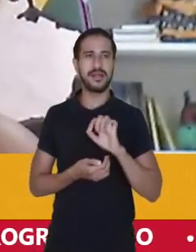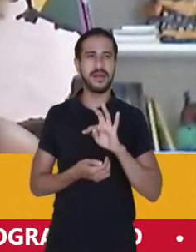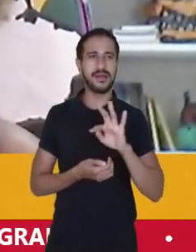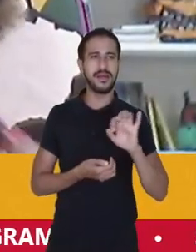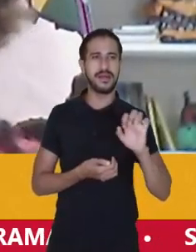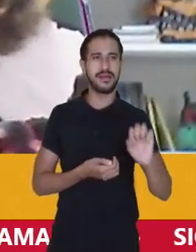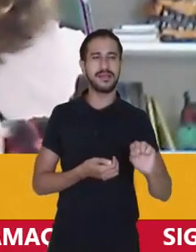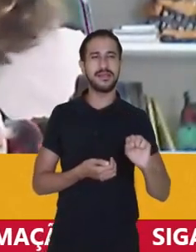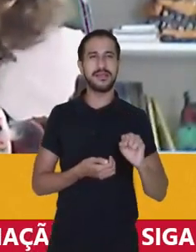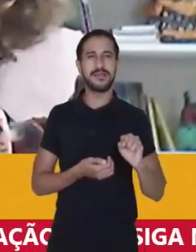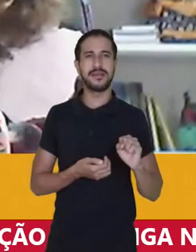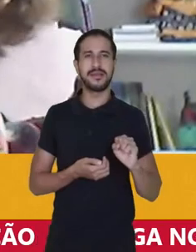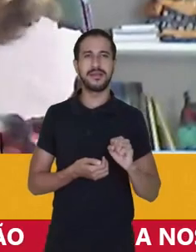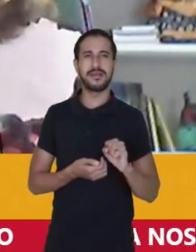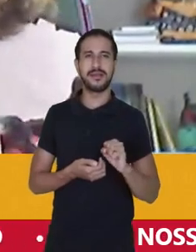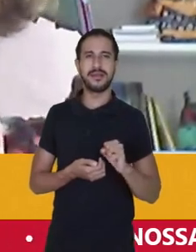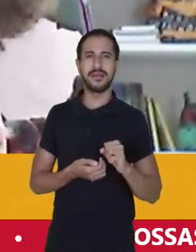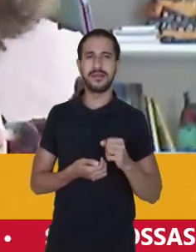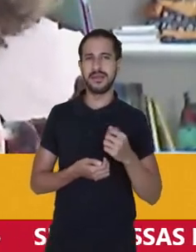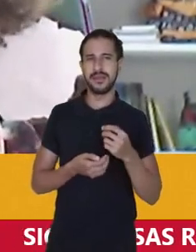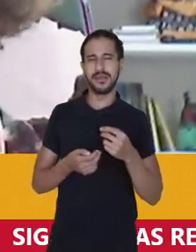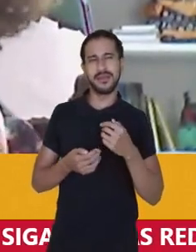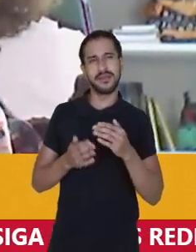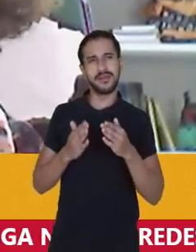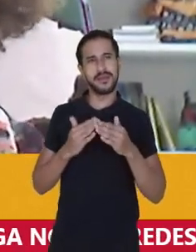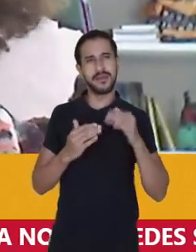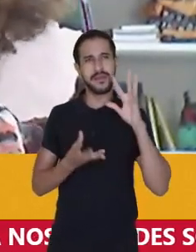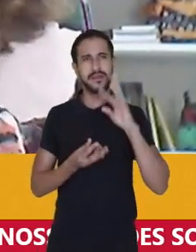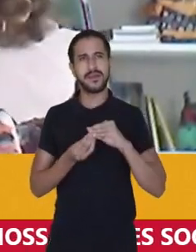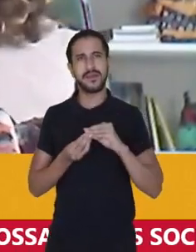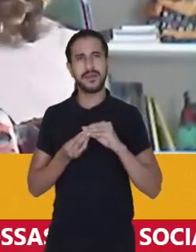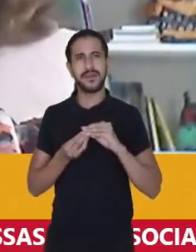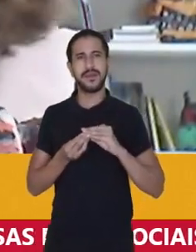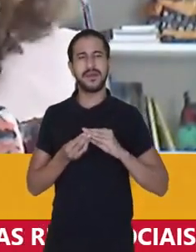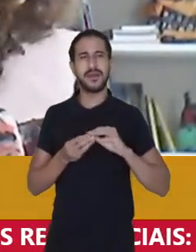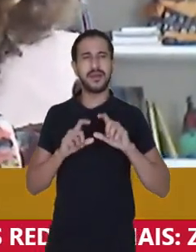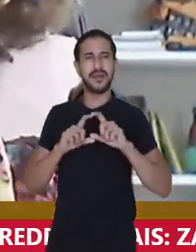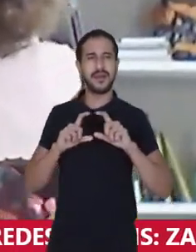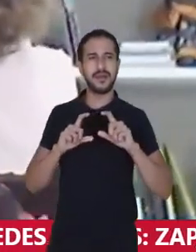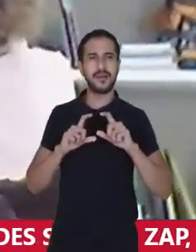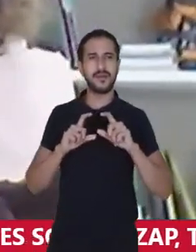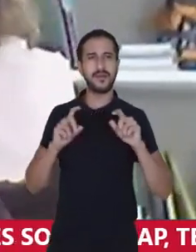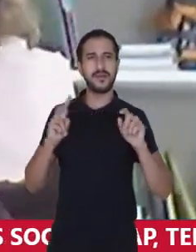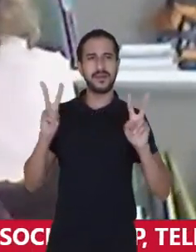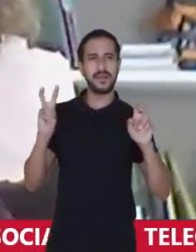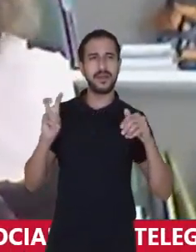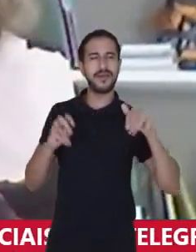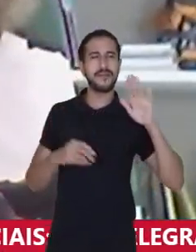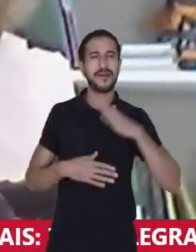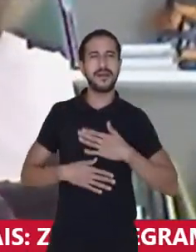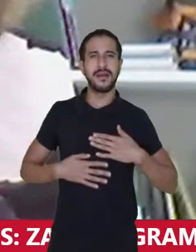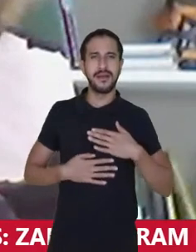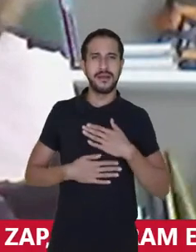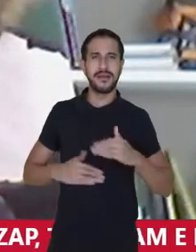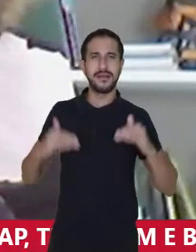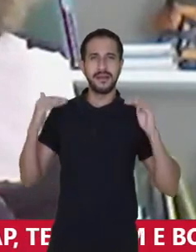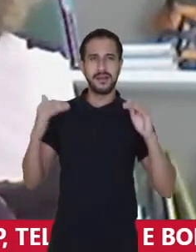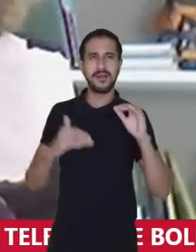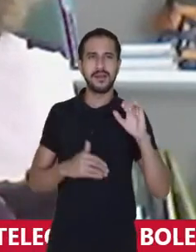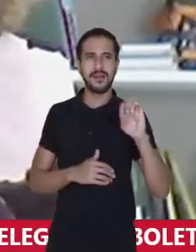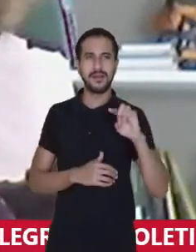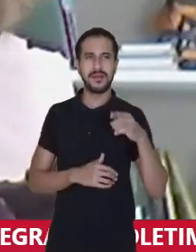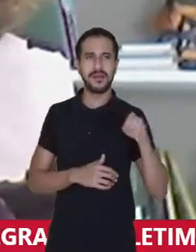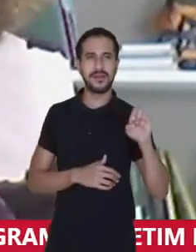peço para resumir no título que mais me anima, me agradece, que é ser de Conceição